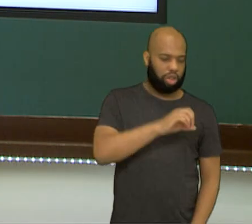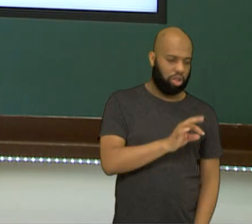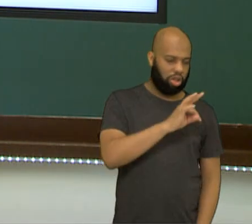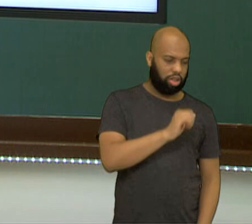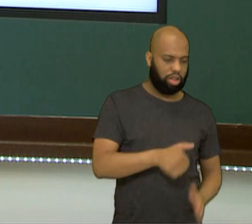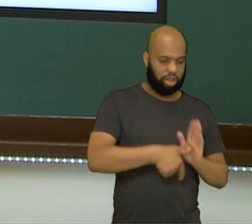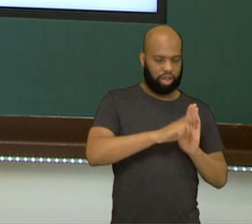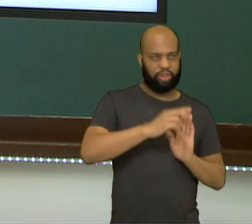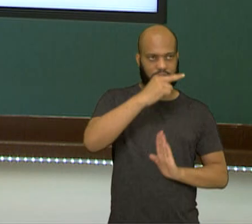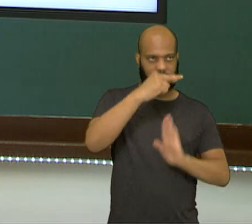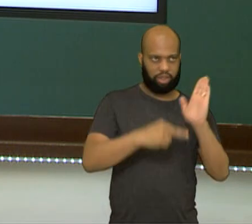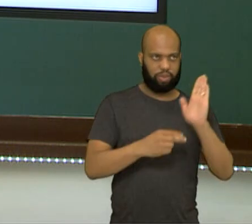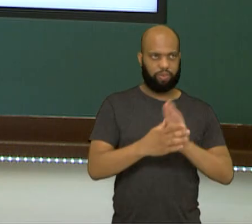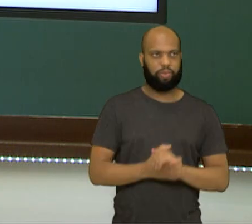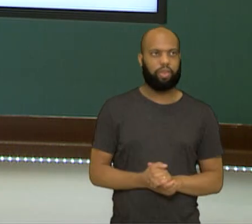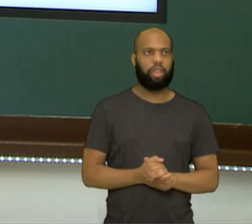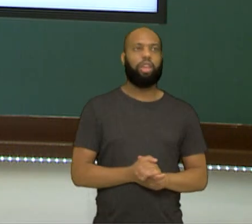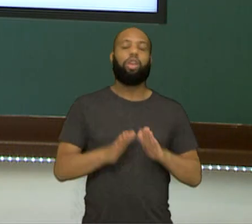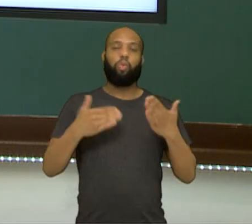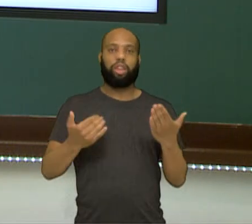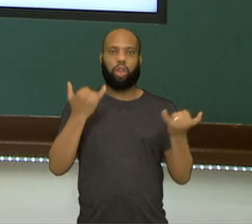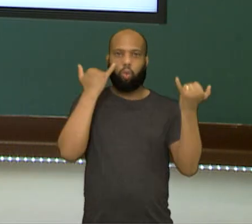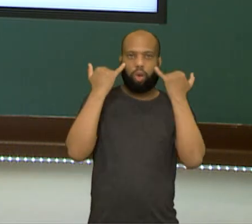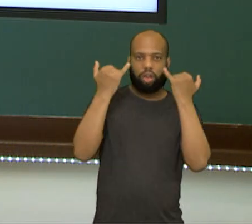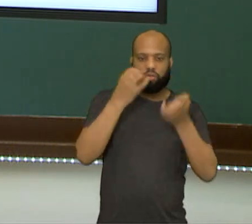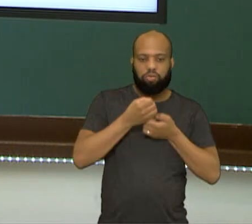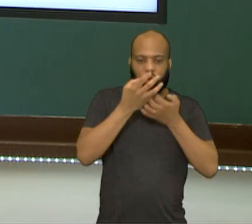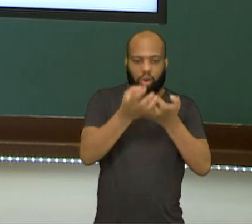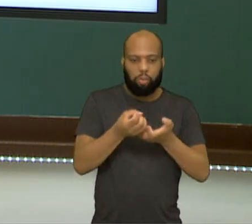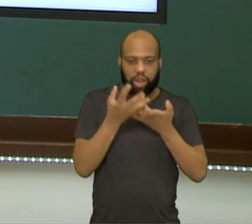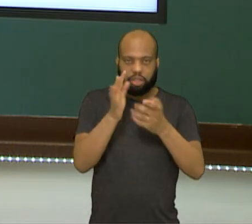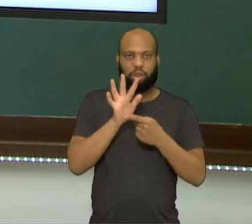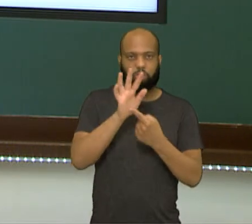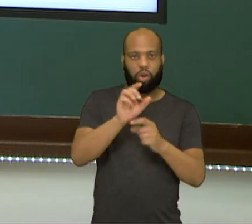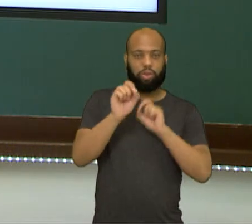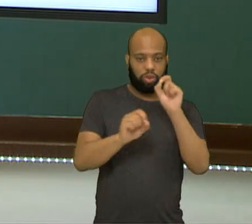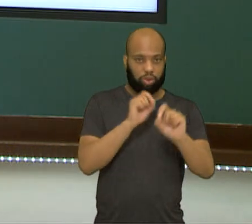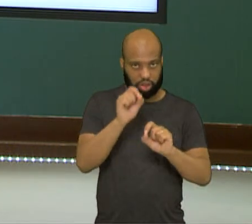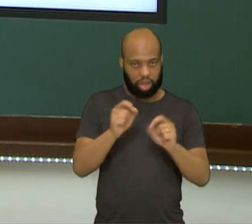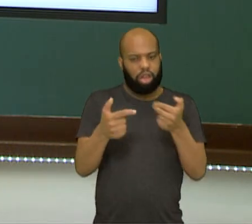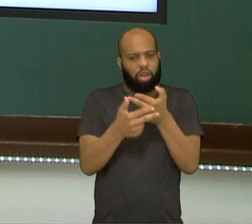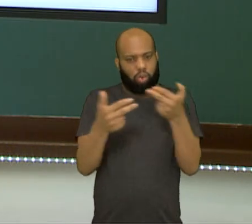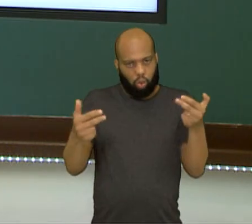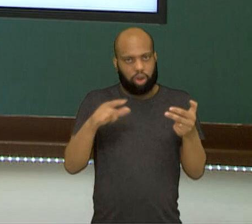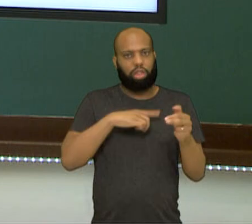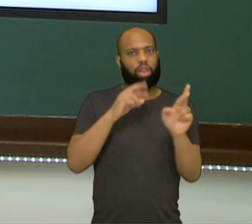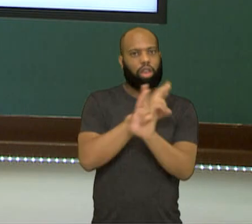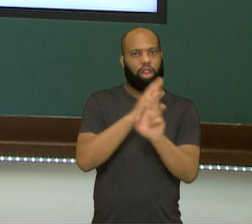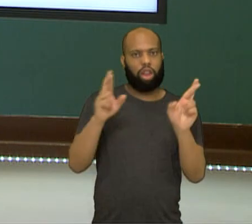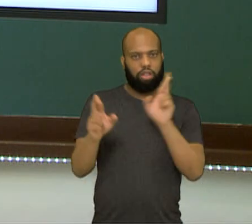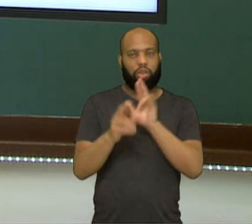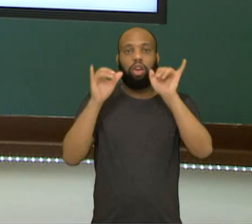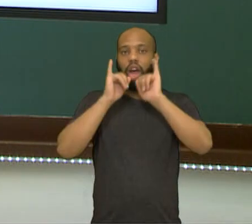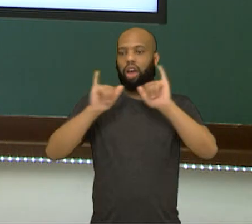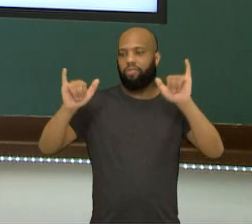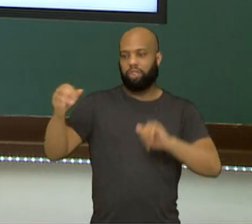ler. A notícia, então, é um relato de caráter informativo também, que mostra um fato